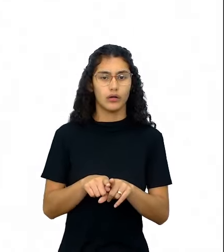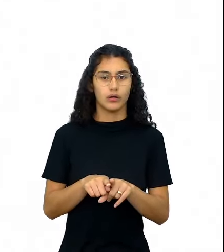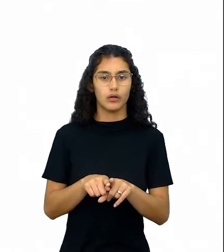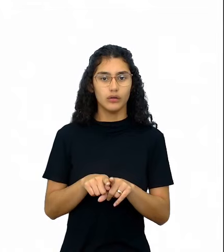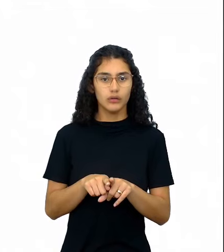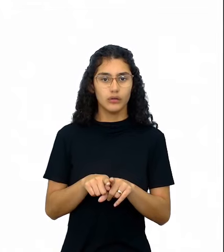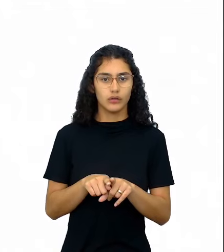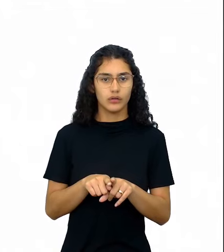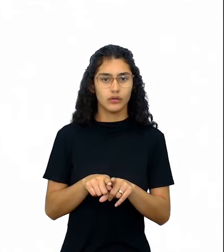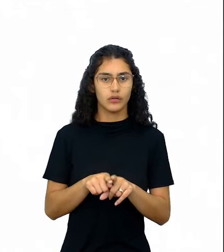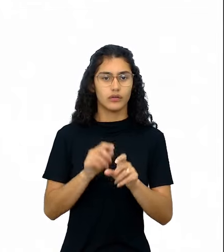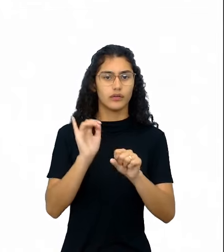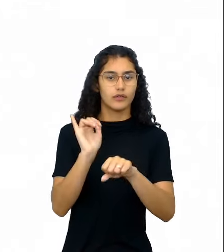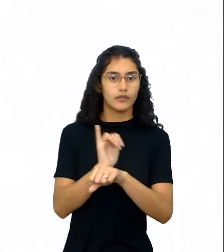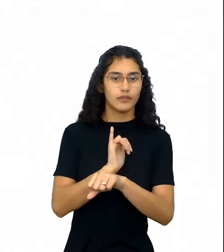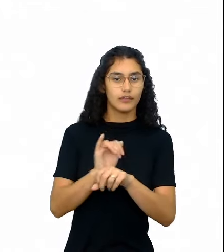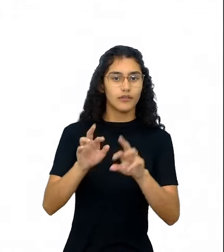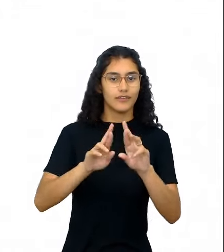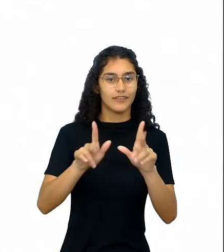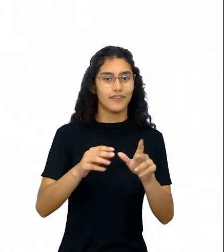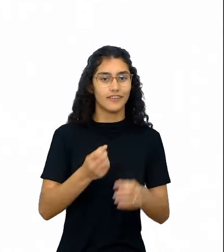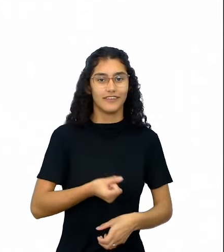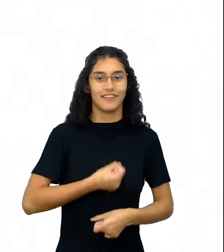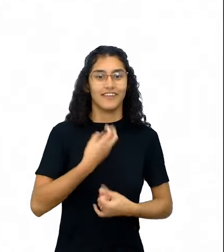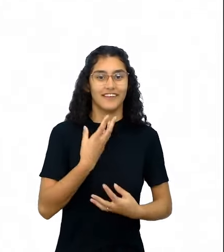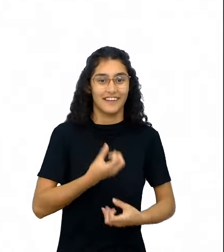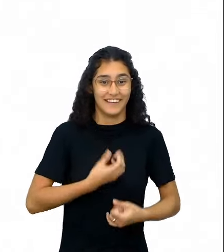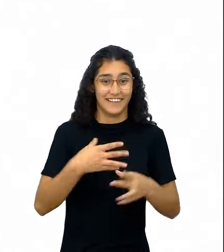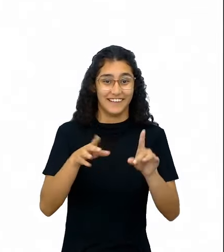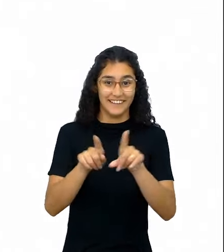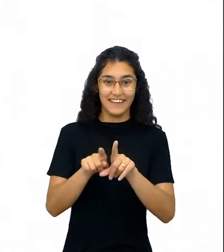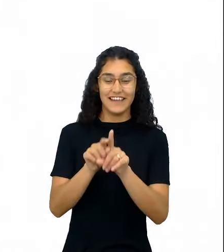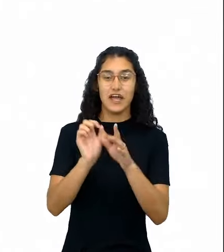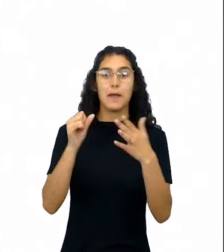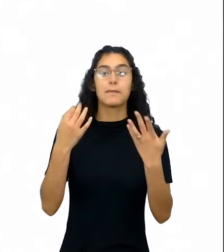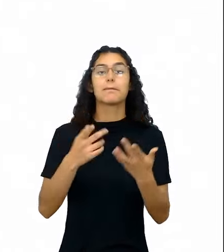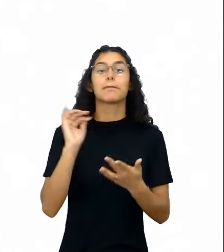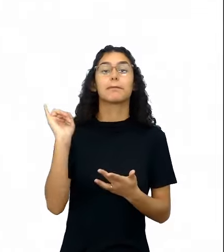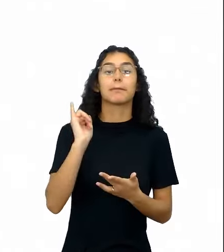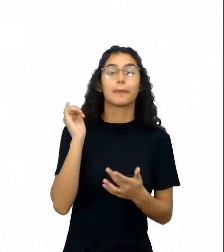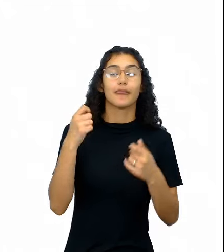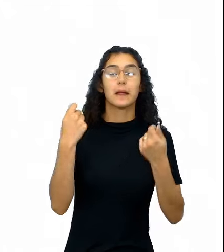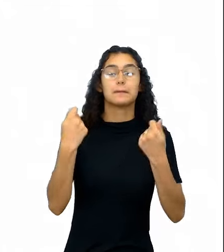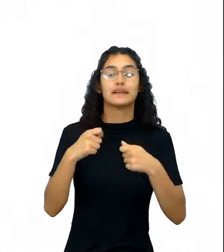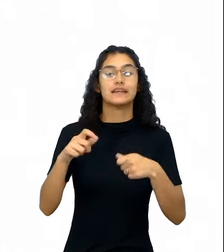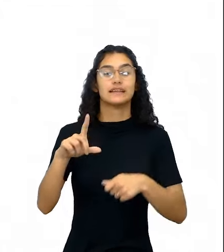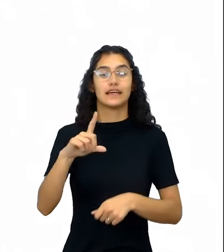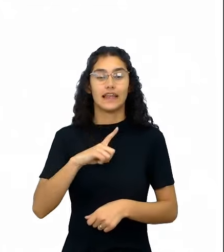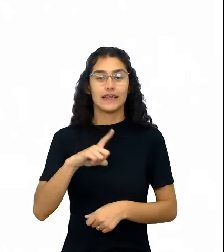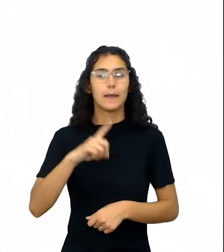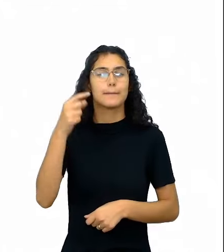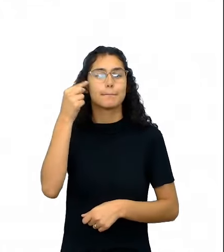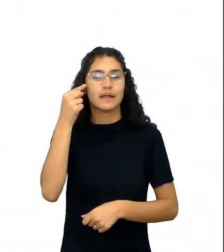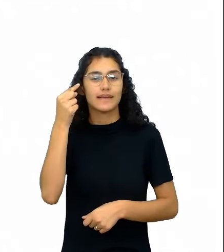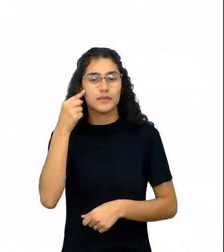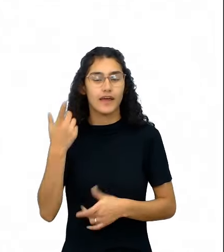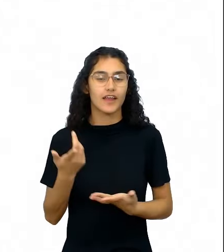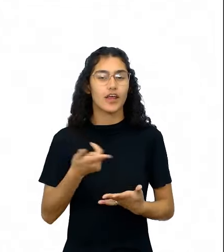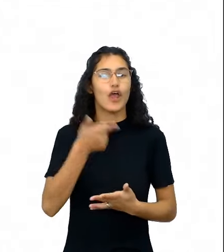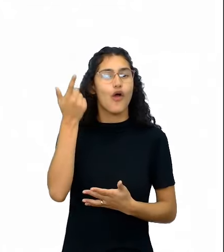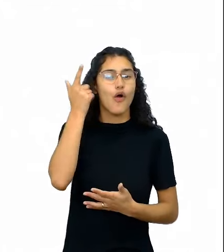conto, estratégia diferente da poesia. Então, quais são os requisitos? O que ele tem que ter em mente para que